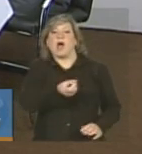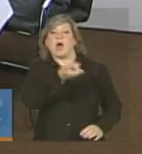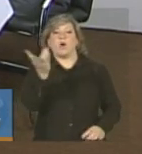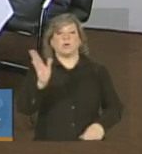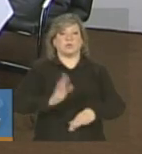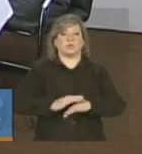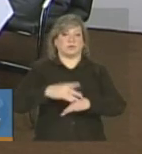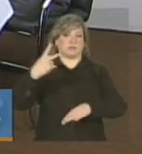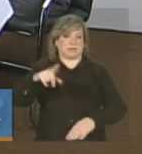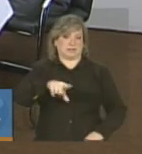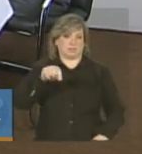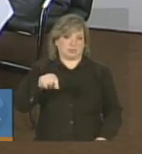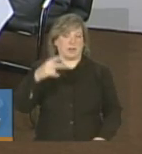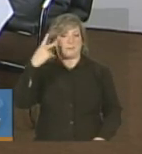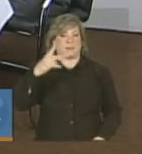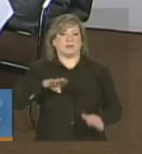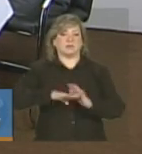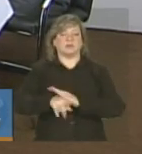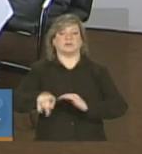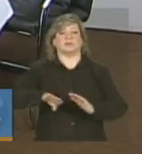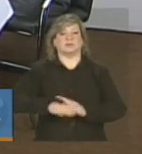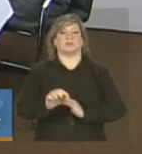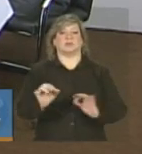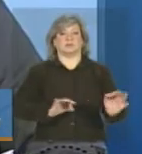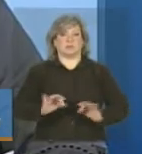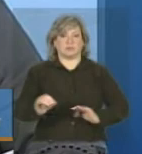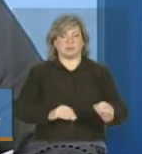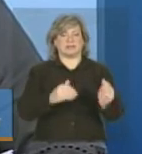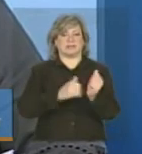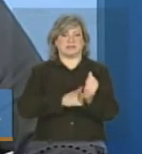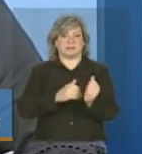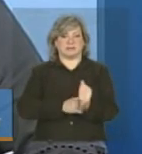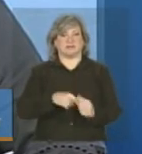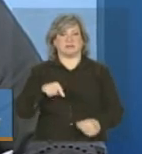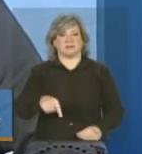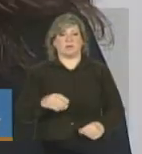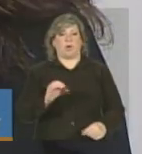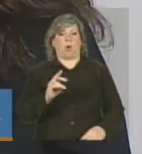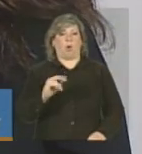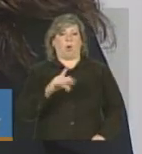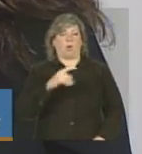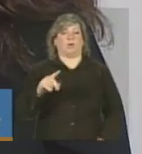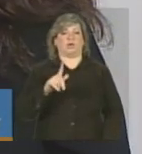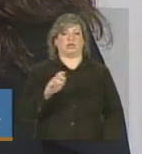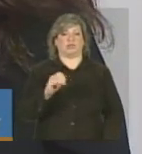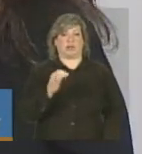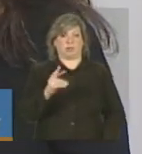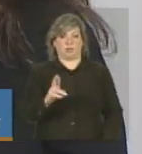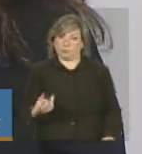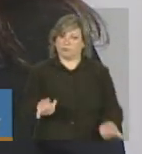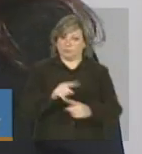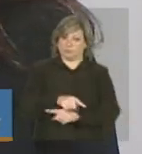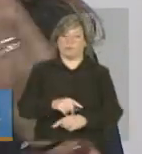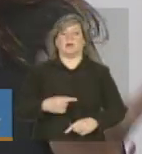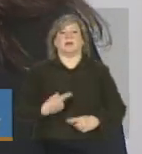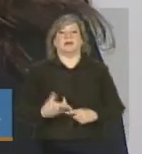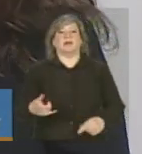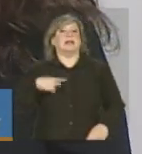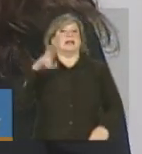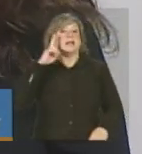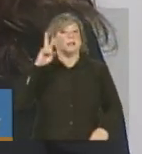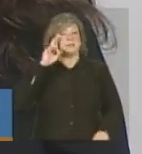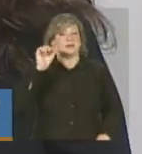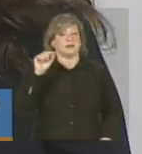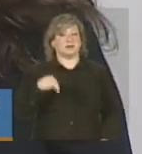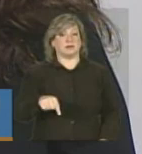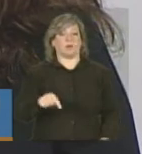dele para ser o administrador da senha do órgão gestor. Lembrando que tanto